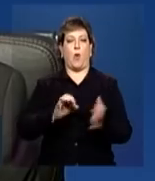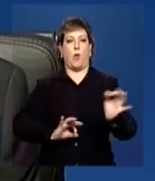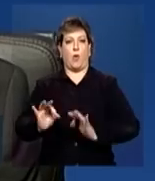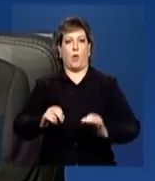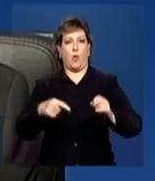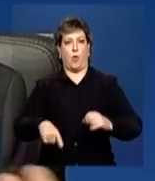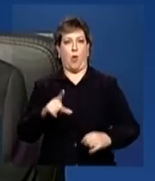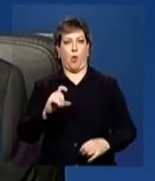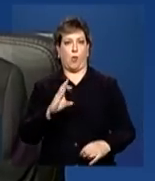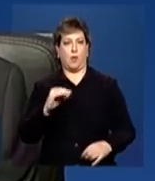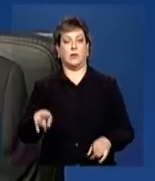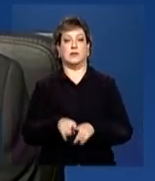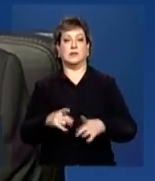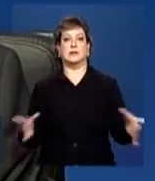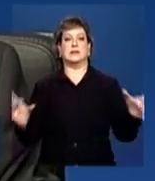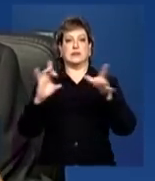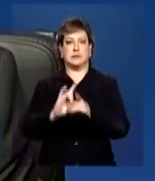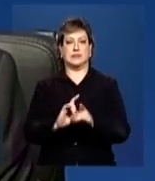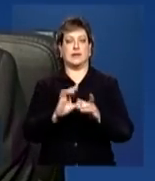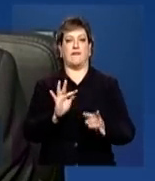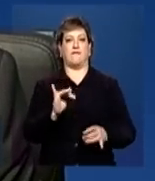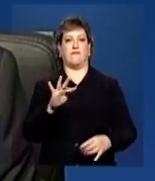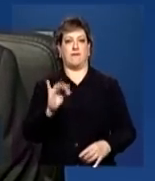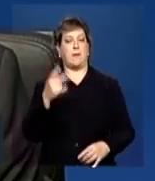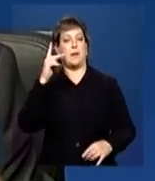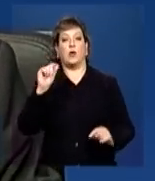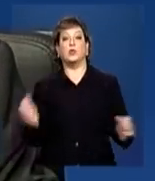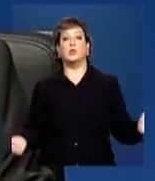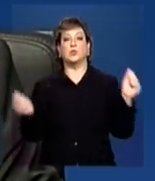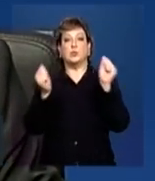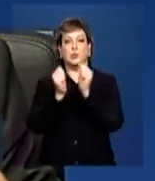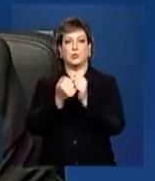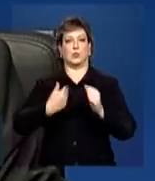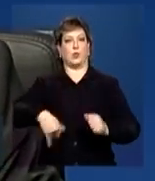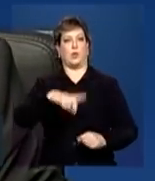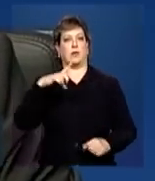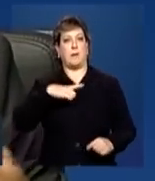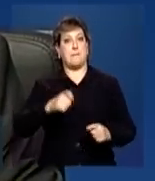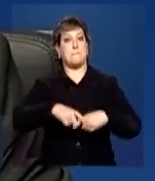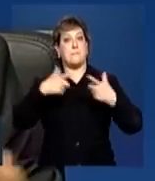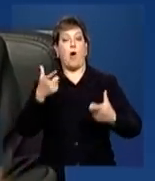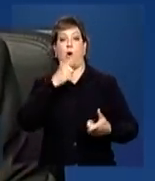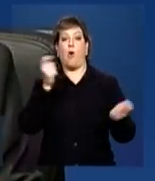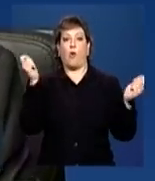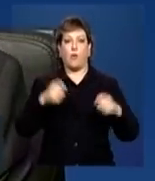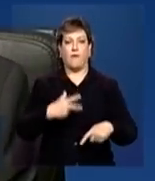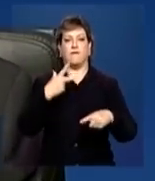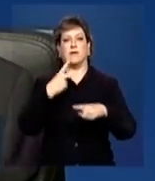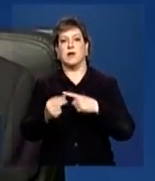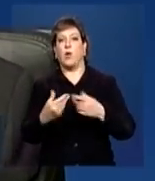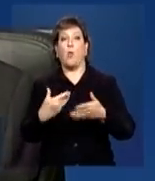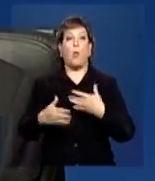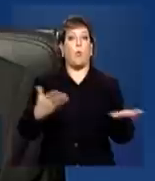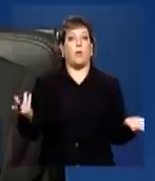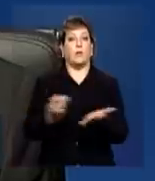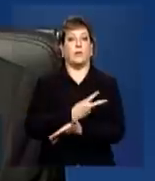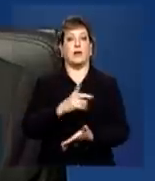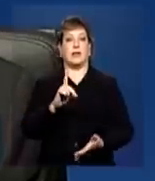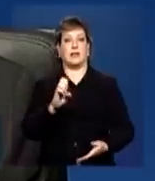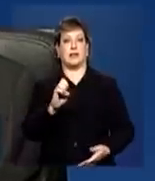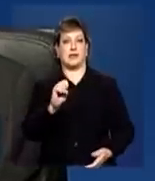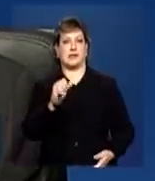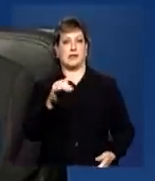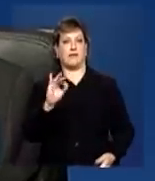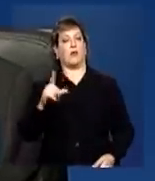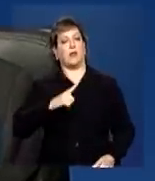local, integra a FIFA, para juntos termos maiores condições de enfrentar e superar os desafios que temos pela